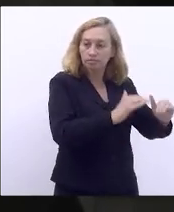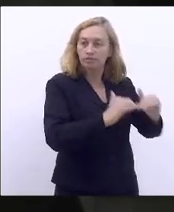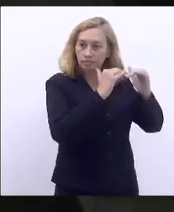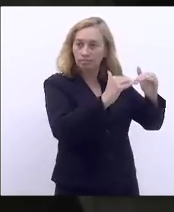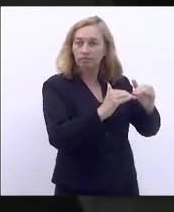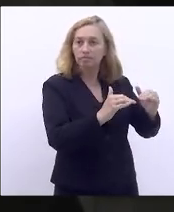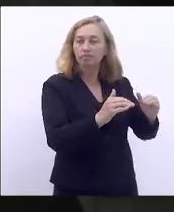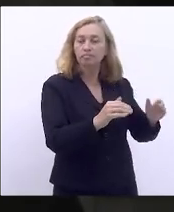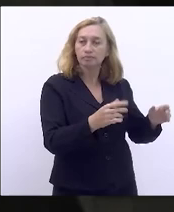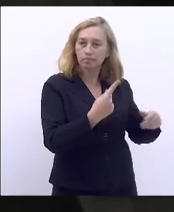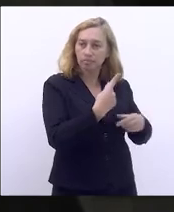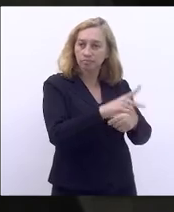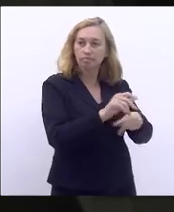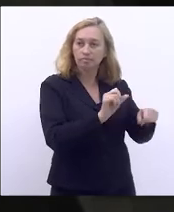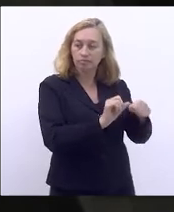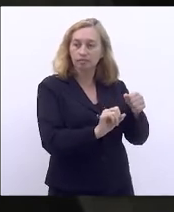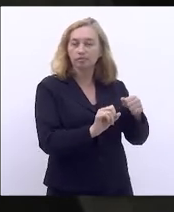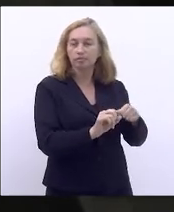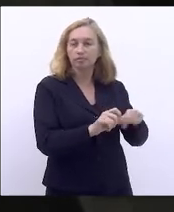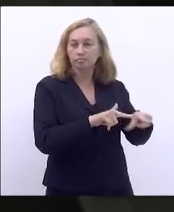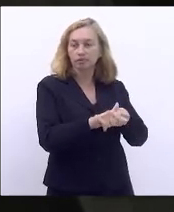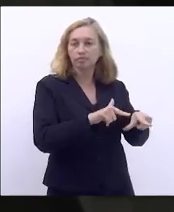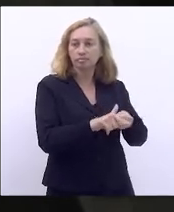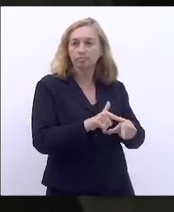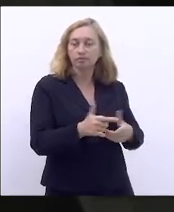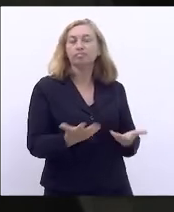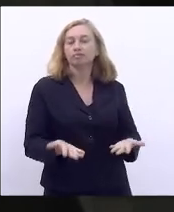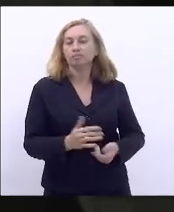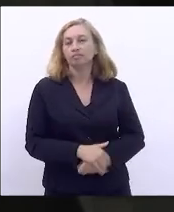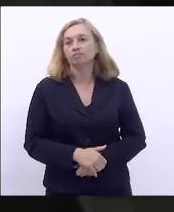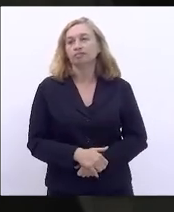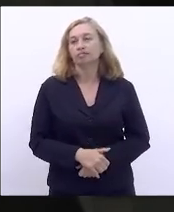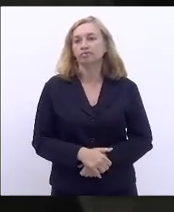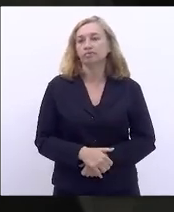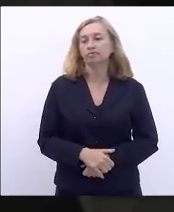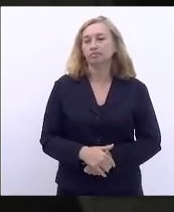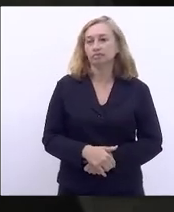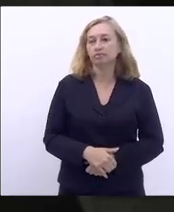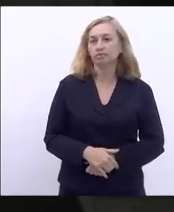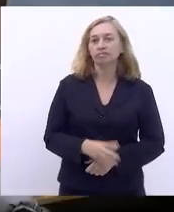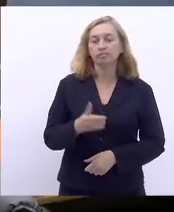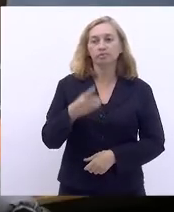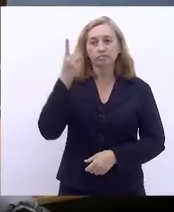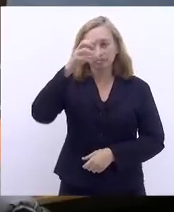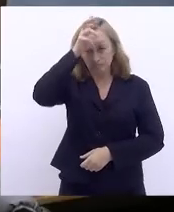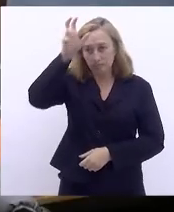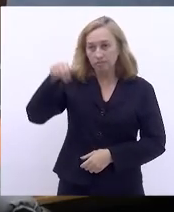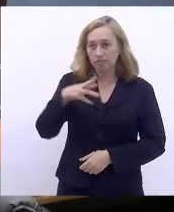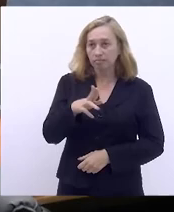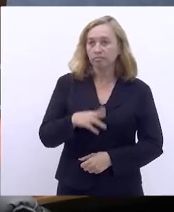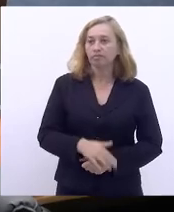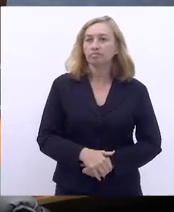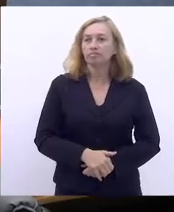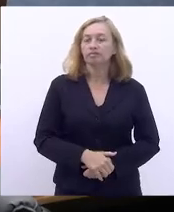Especial Misto, que cumpriu a missão de fazer o julgamento, também fez a sua parte. Era isso, deputado Tiaju.